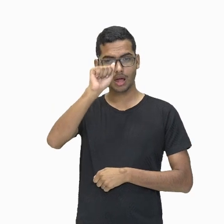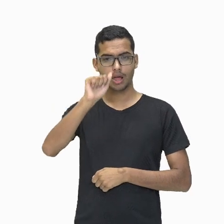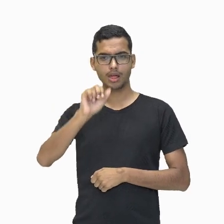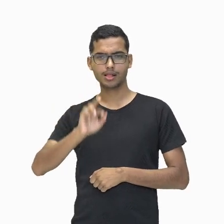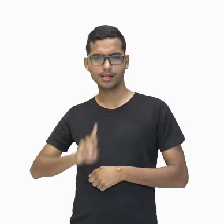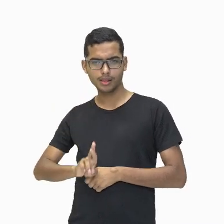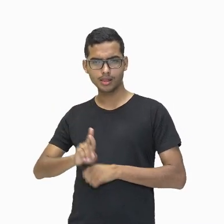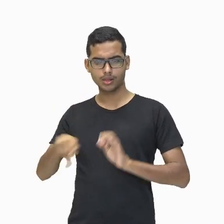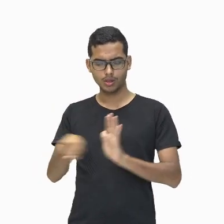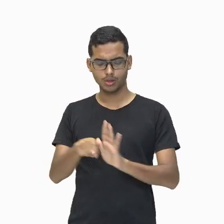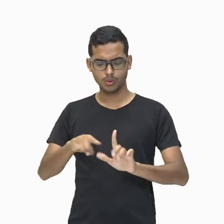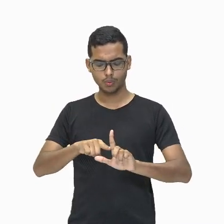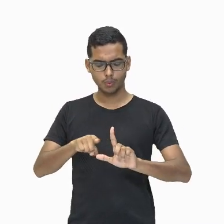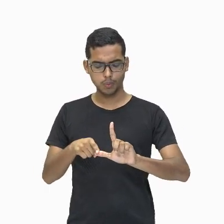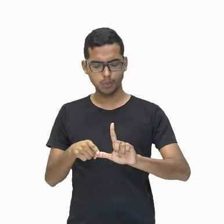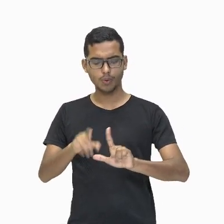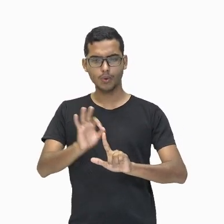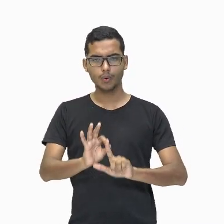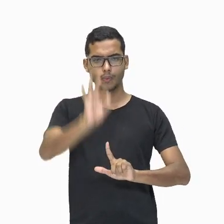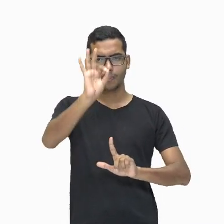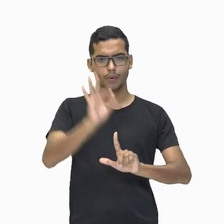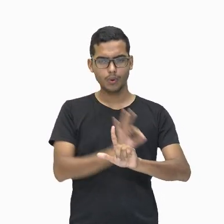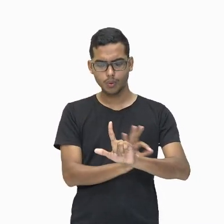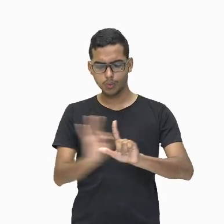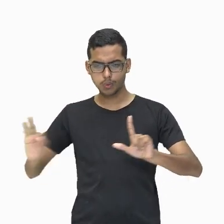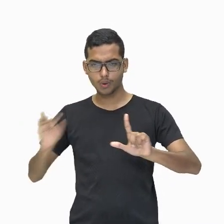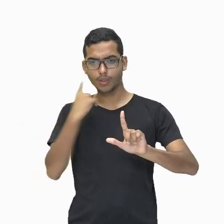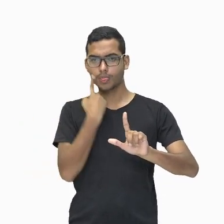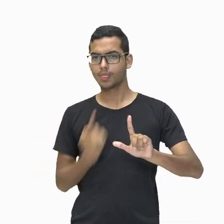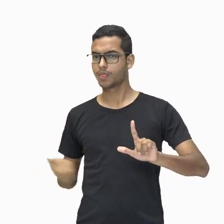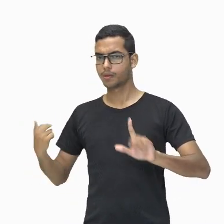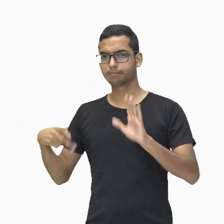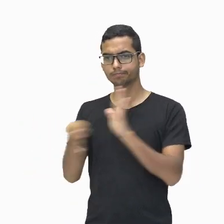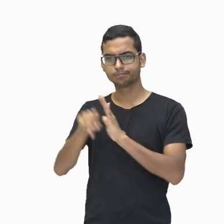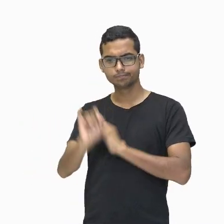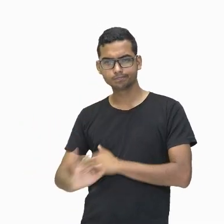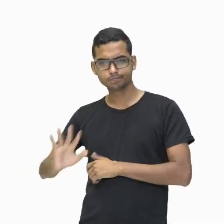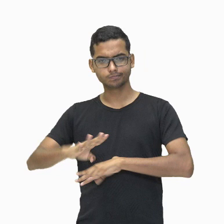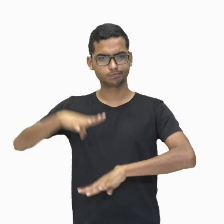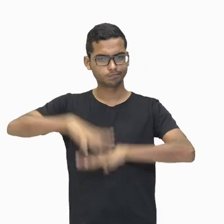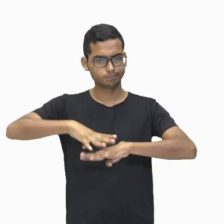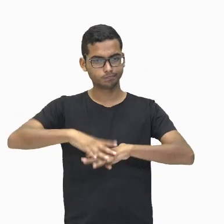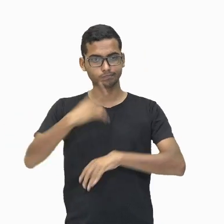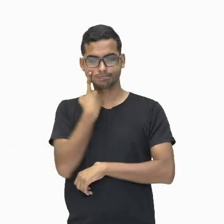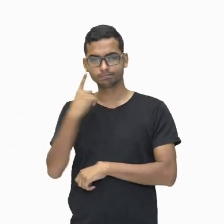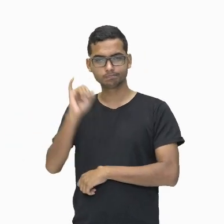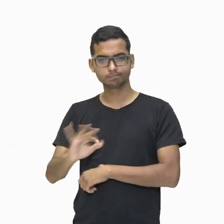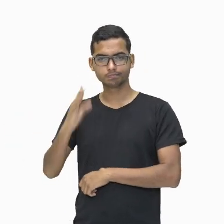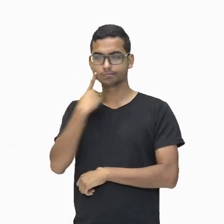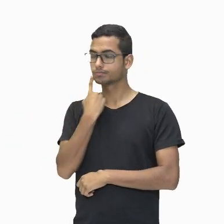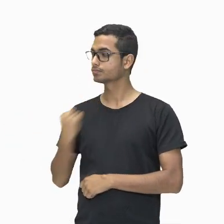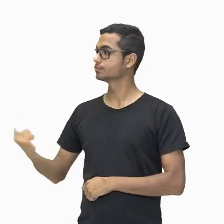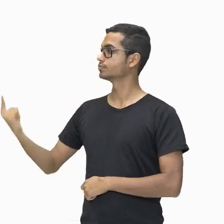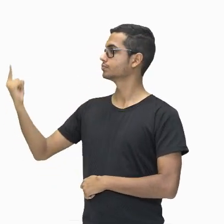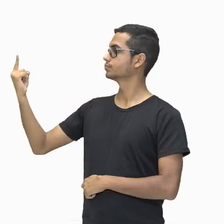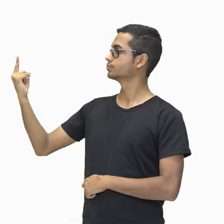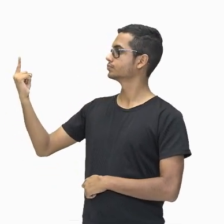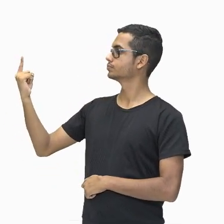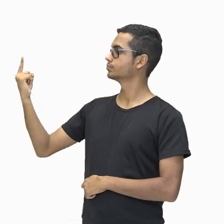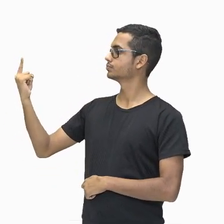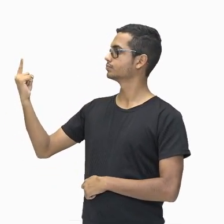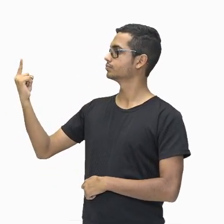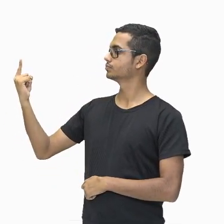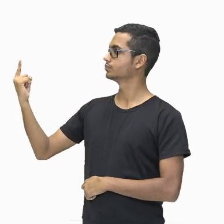é exatamente o que nós temos na nossa imagem aí ao lado, tá bom? Nós temos